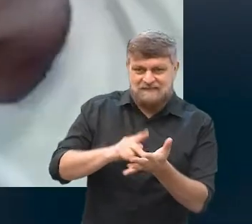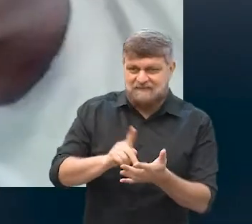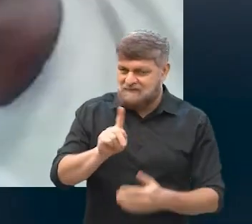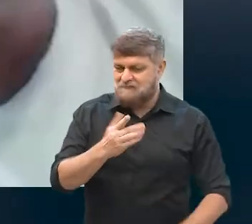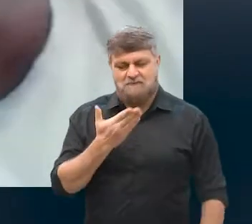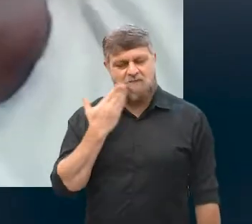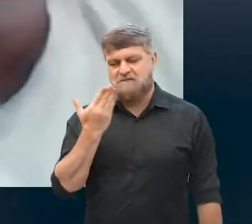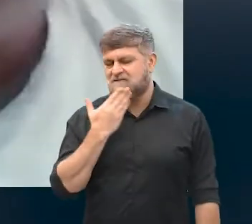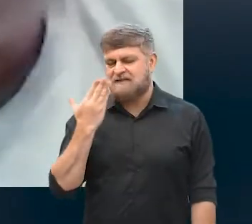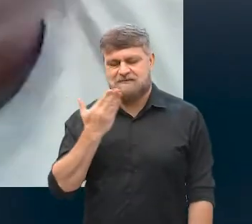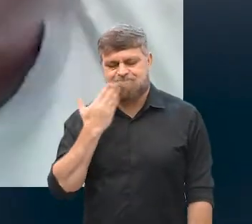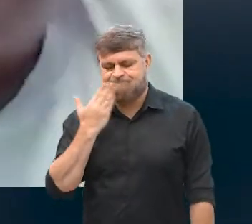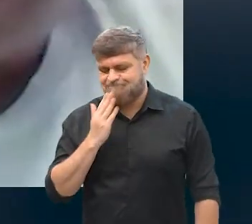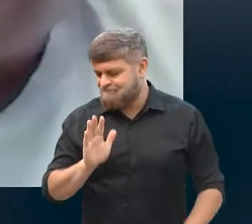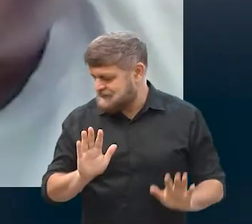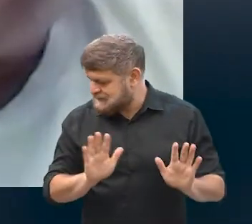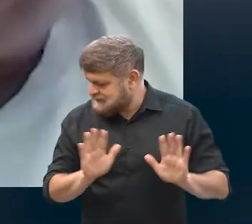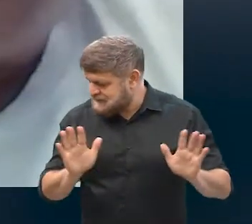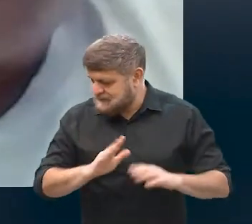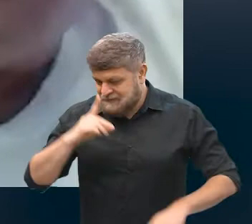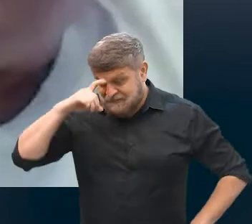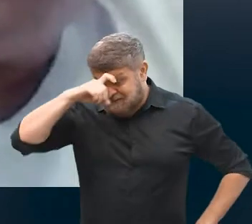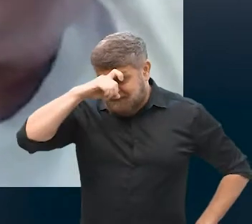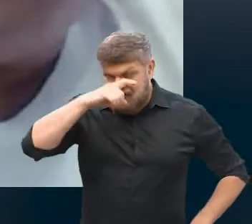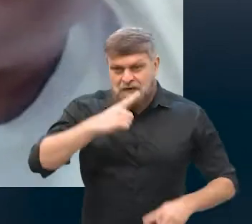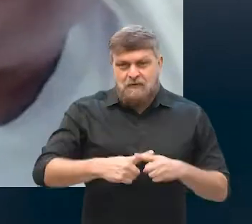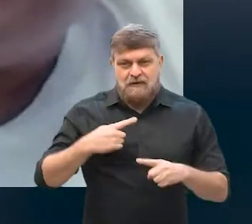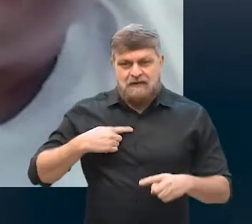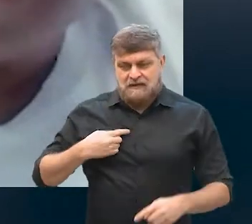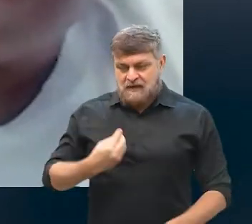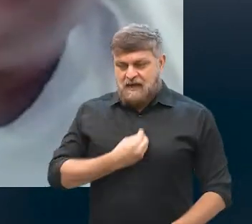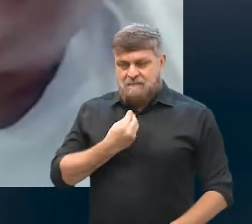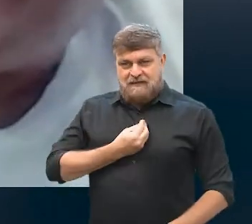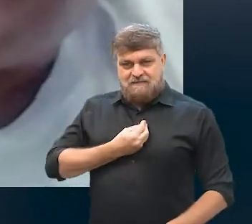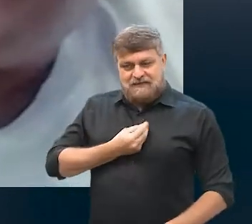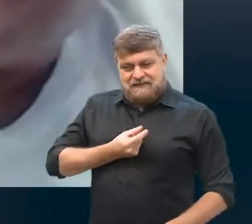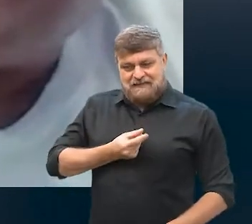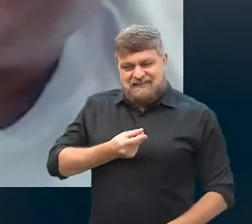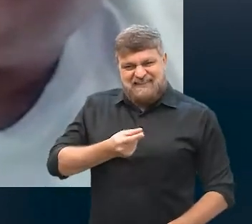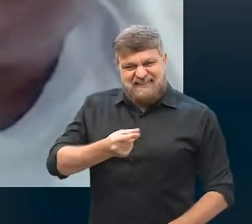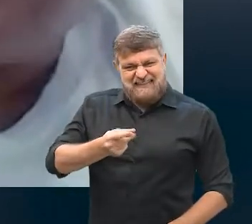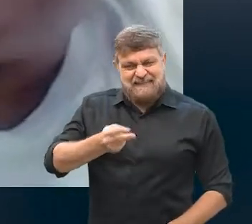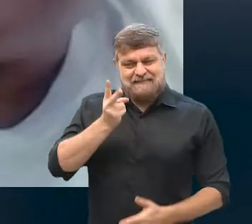foi fácil, né? Porque eu trabalhei minha vida inteira